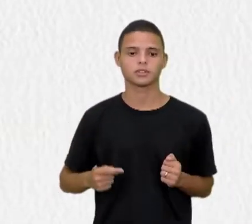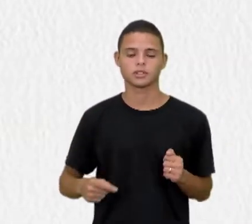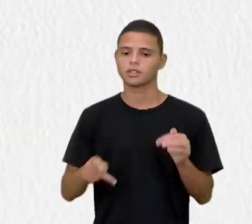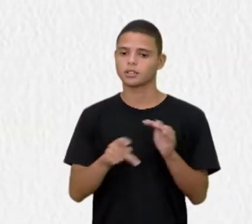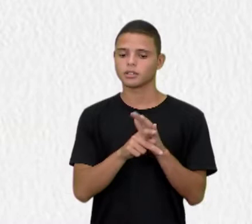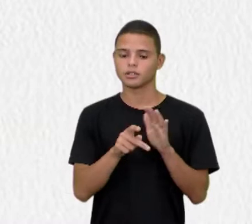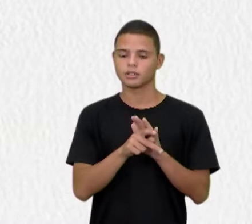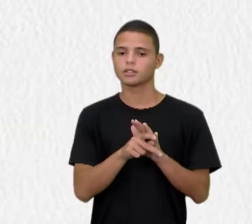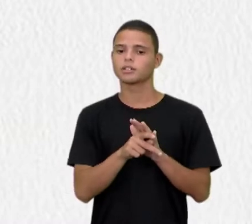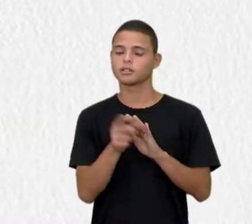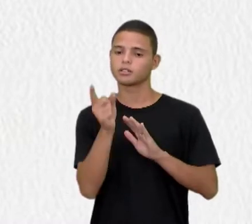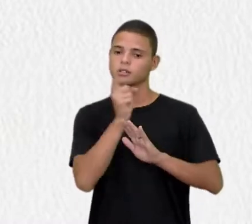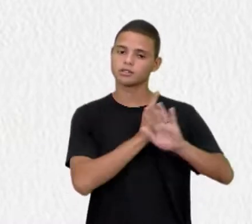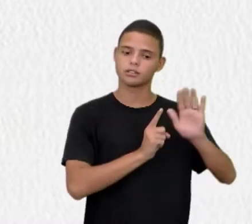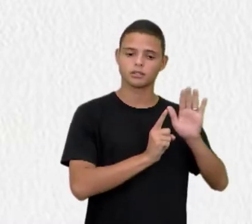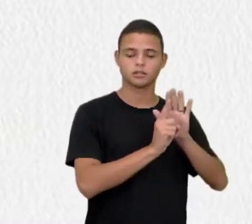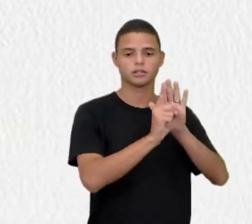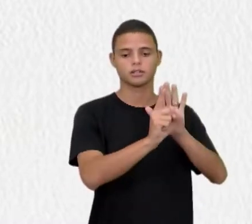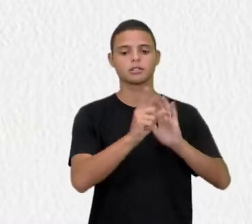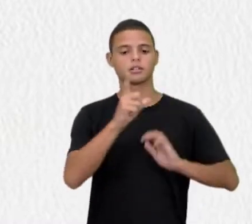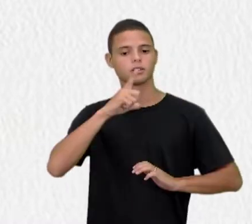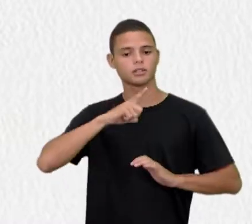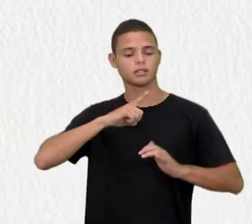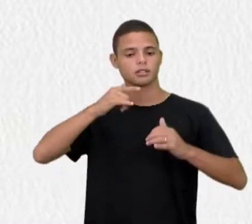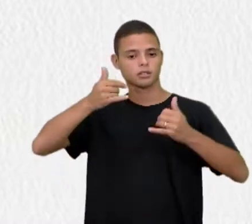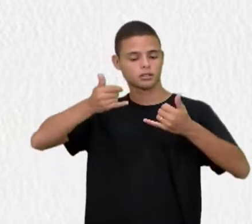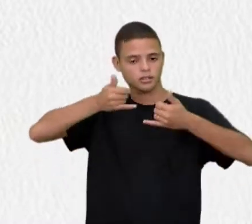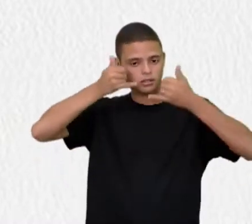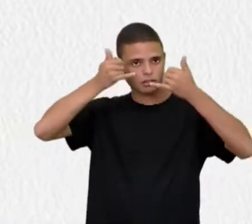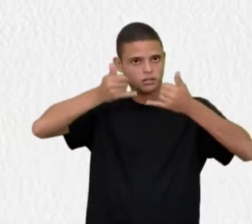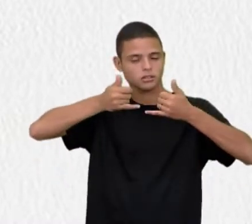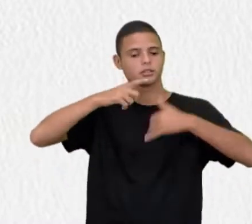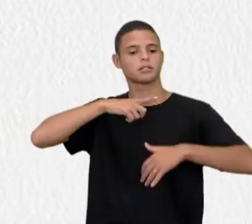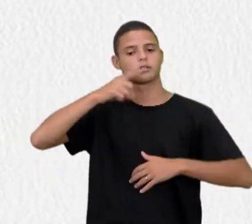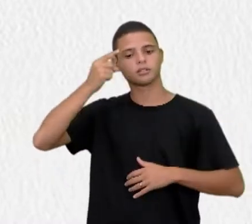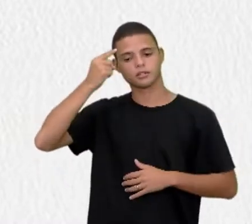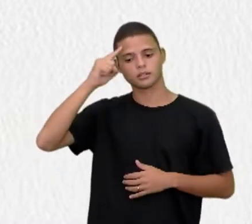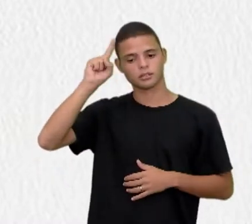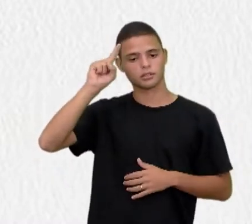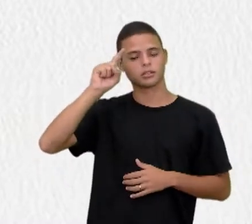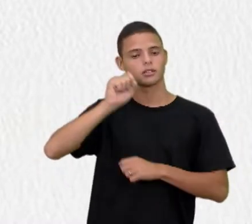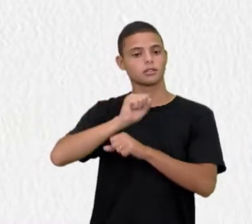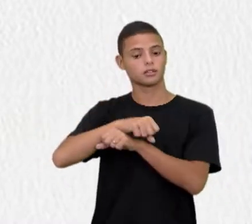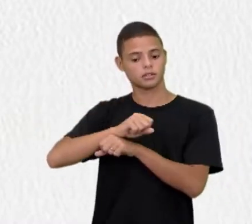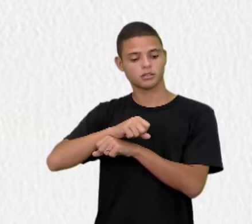nosso protagonismo. A gente tem uma informação, a gente tem uma ideia, e dali a gente busca